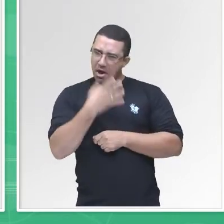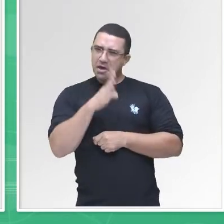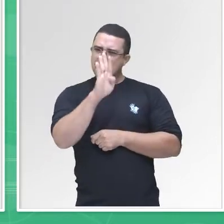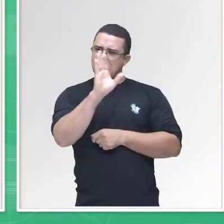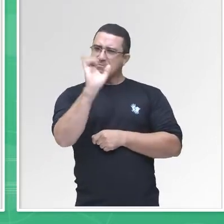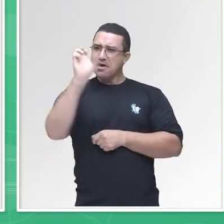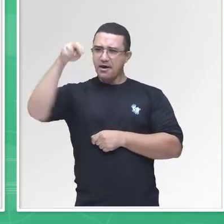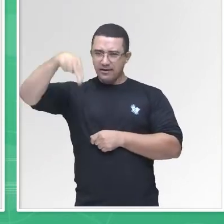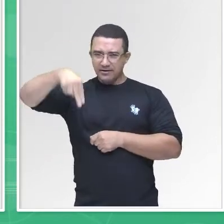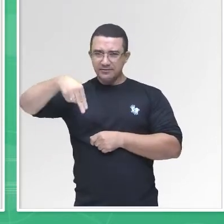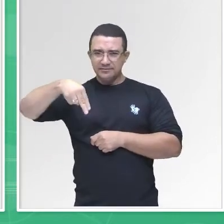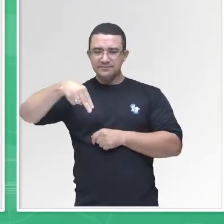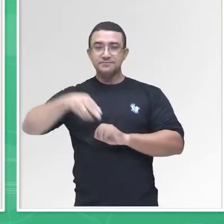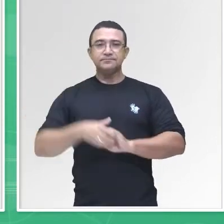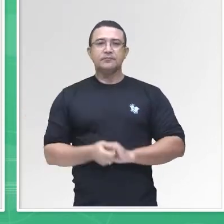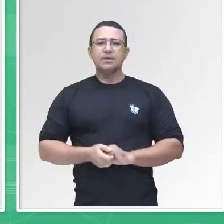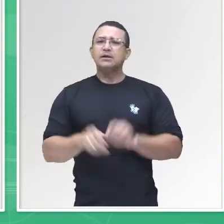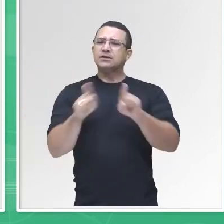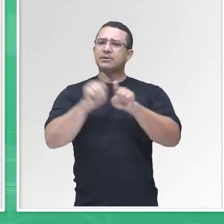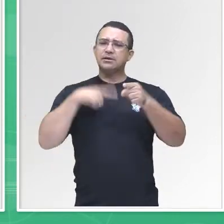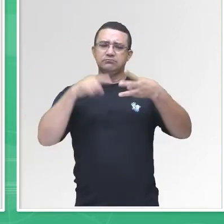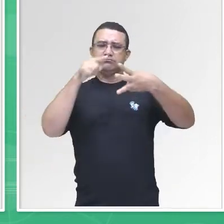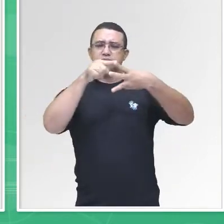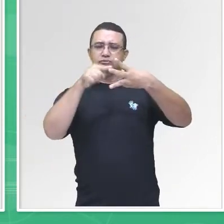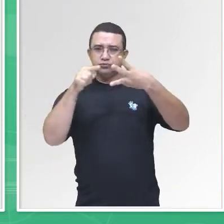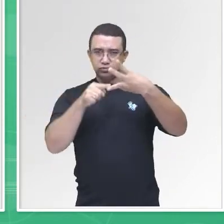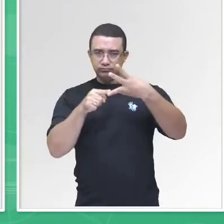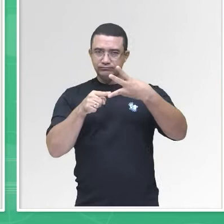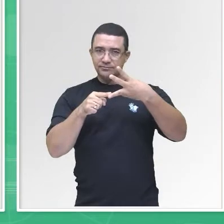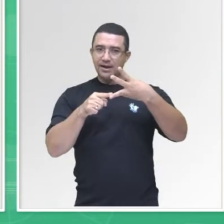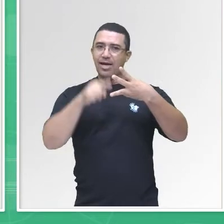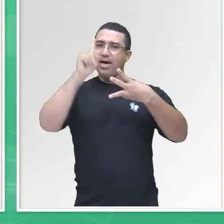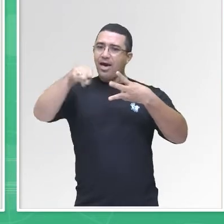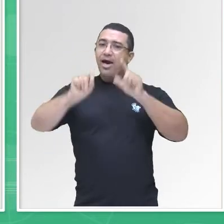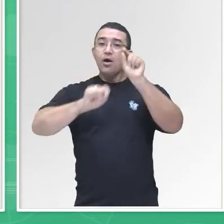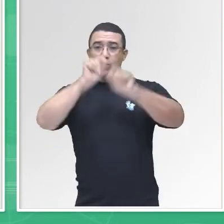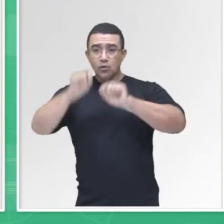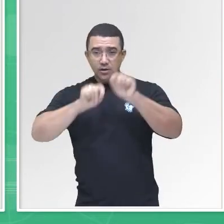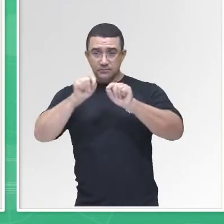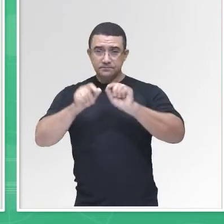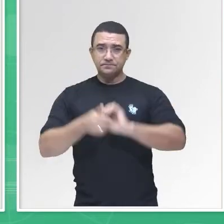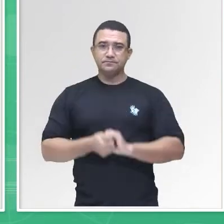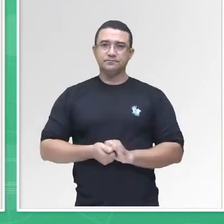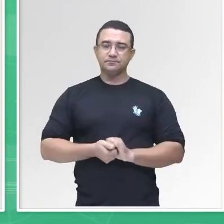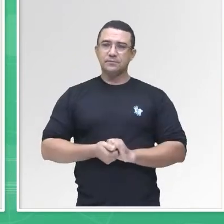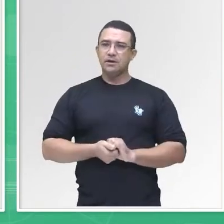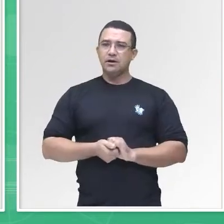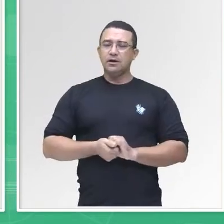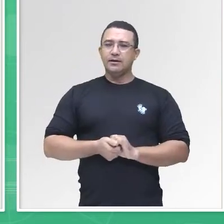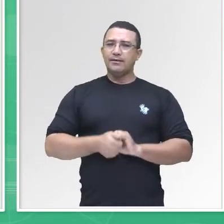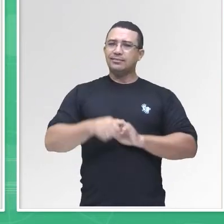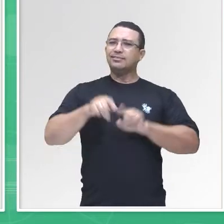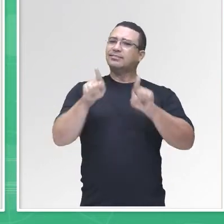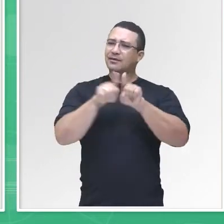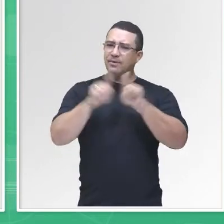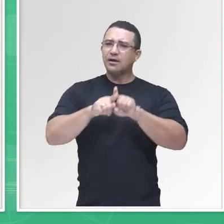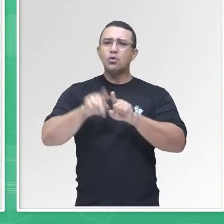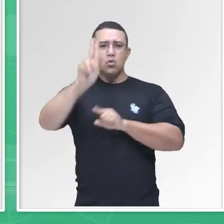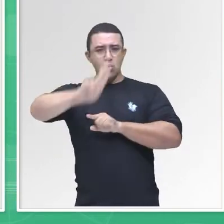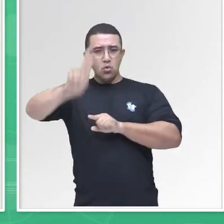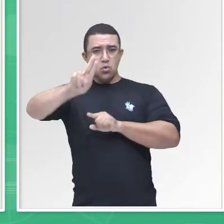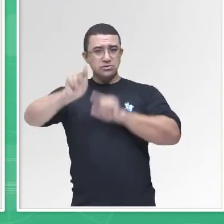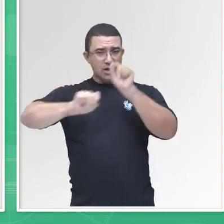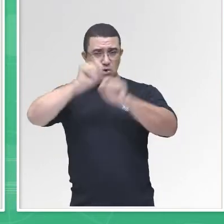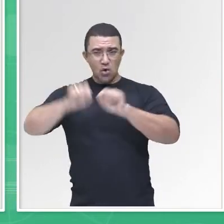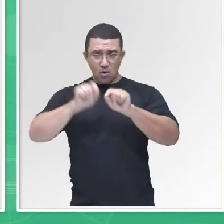Bom, e nós temos essas três saudações aqui embaixo, que elas pertencem mais a um grau de formalidade, tá?